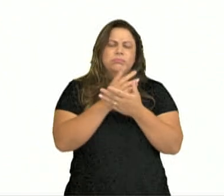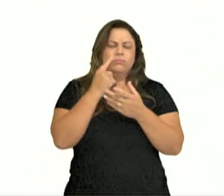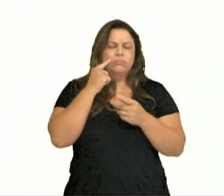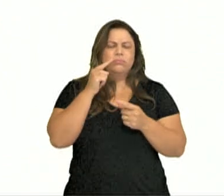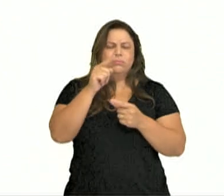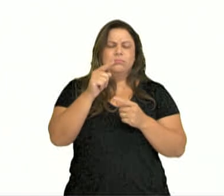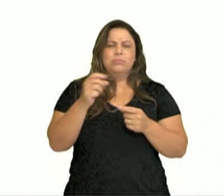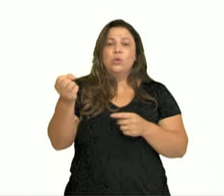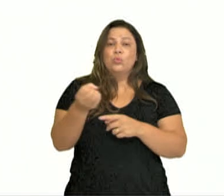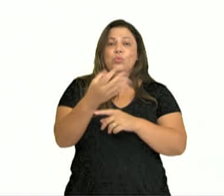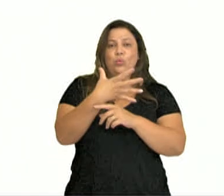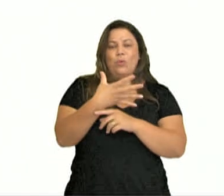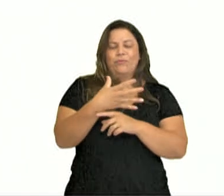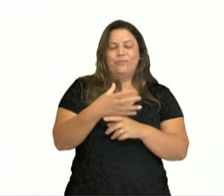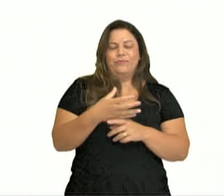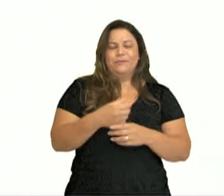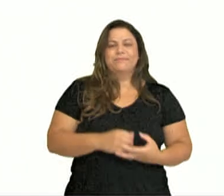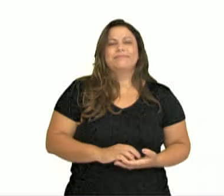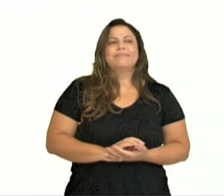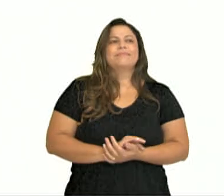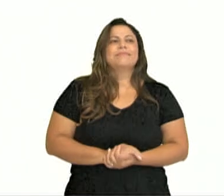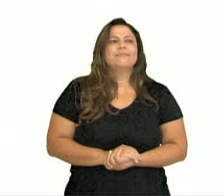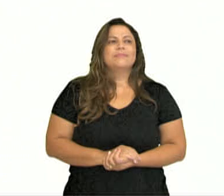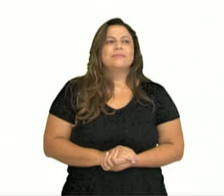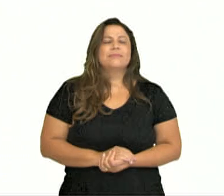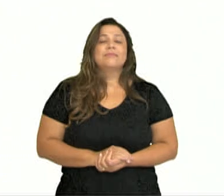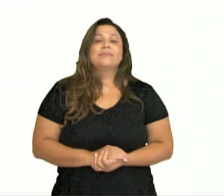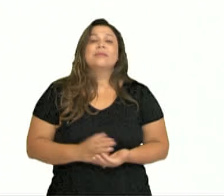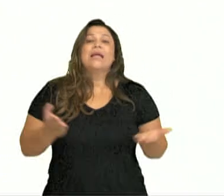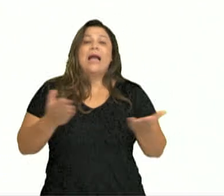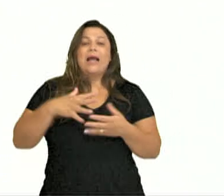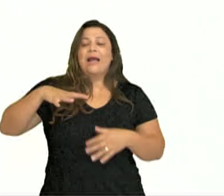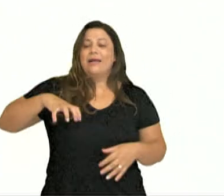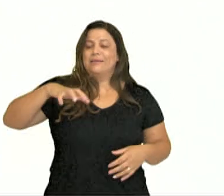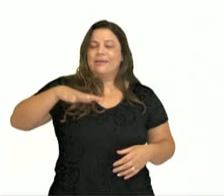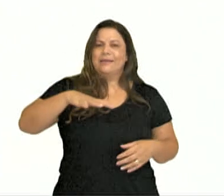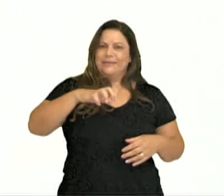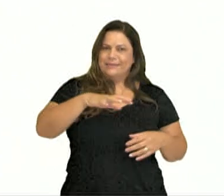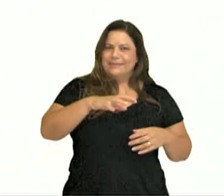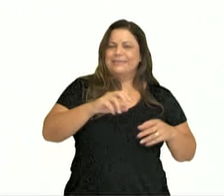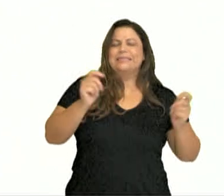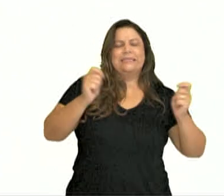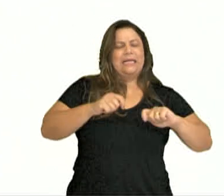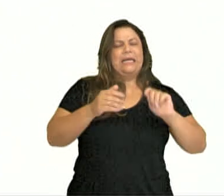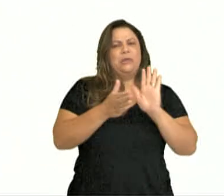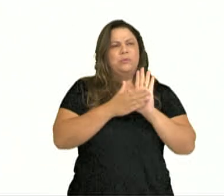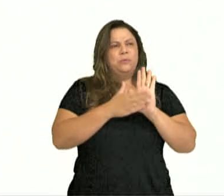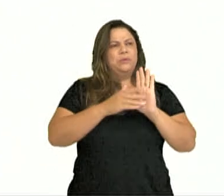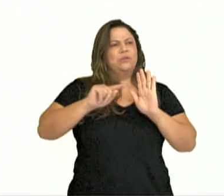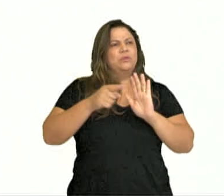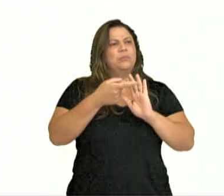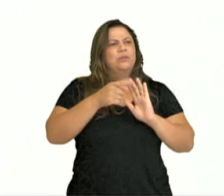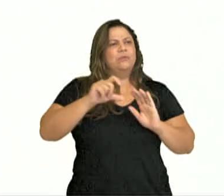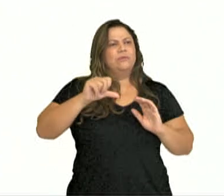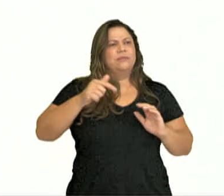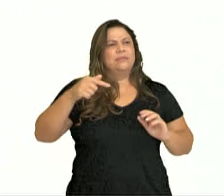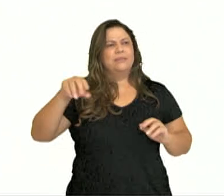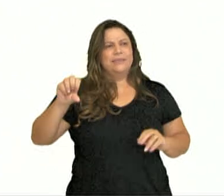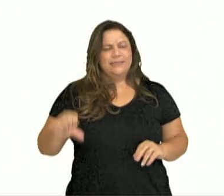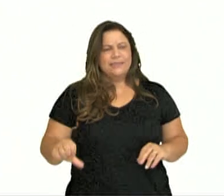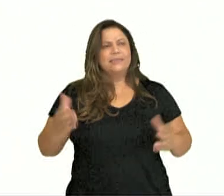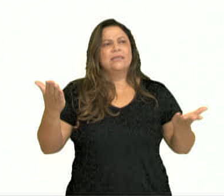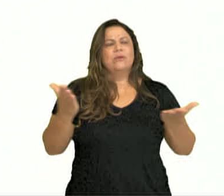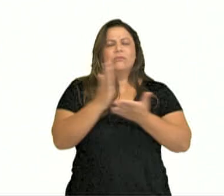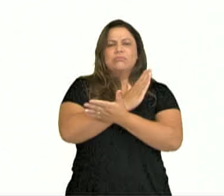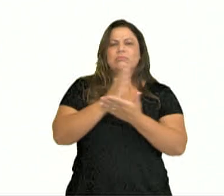nova classificação. A classificação das algas, então, proposta em 1979, divide então as